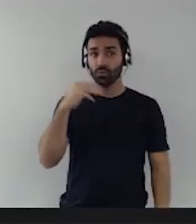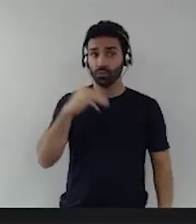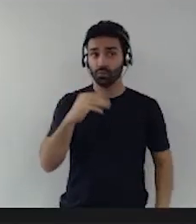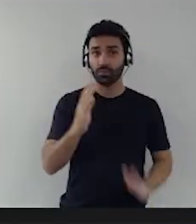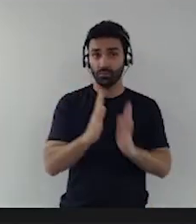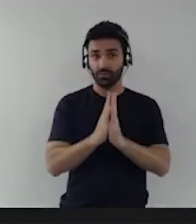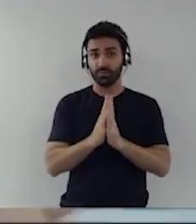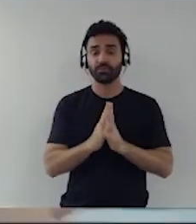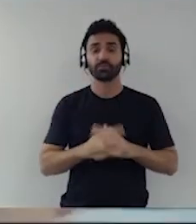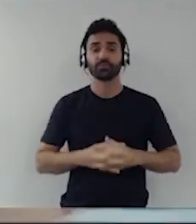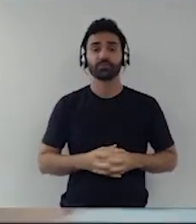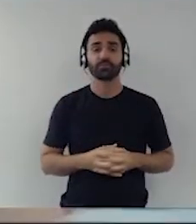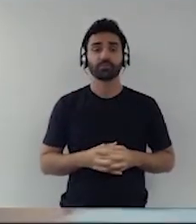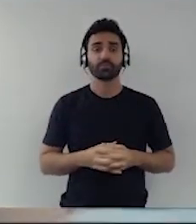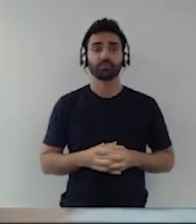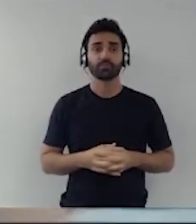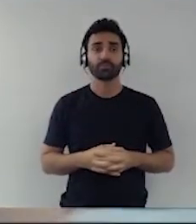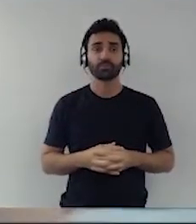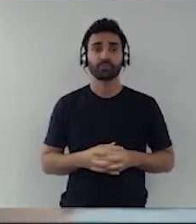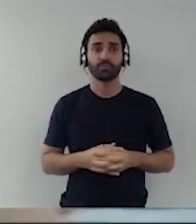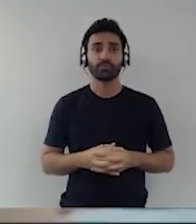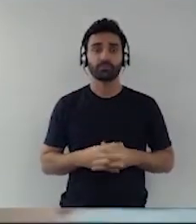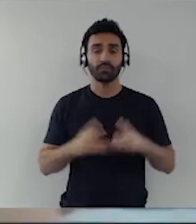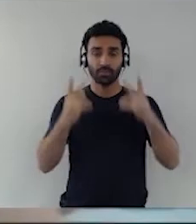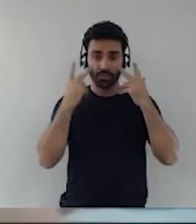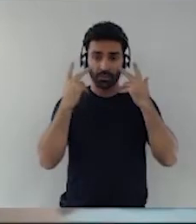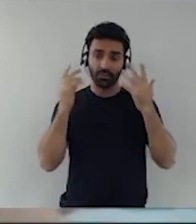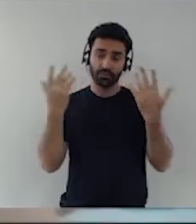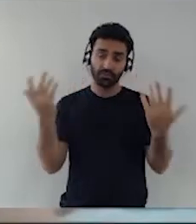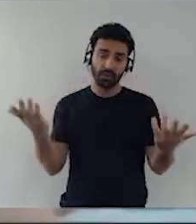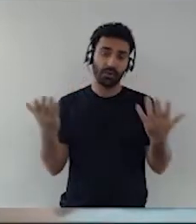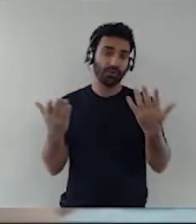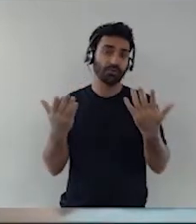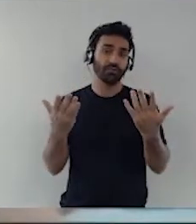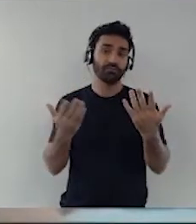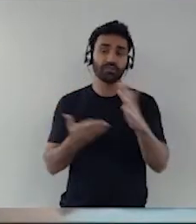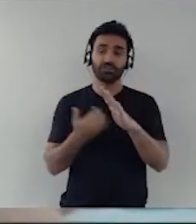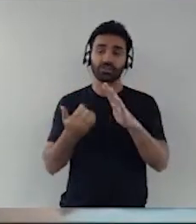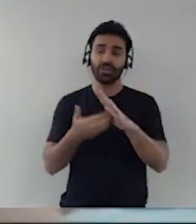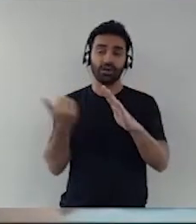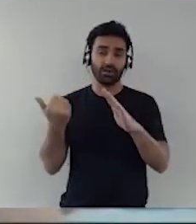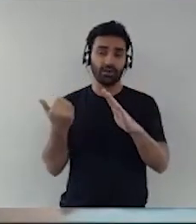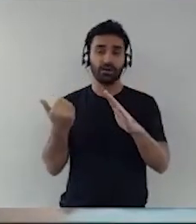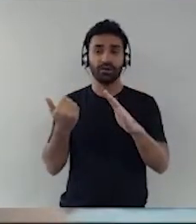favor. Que aquela postura seja retirada das redes sociais.